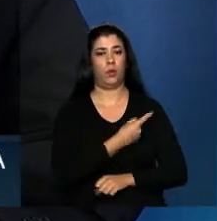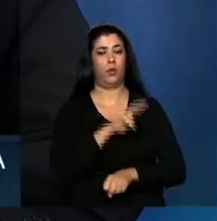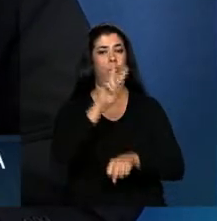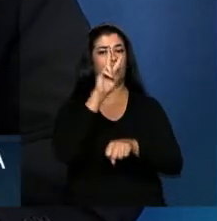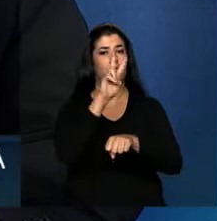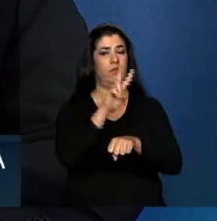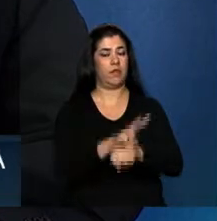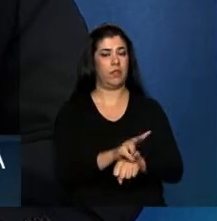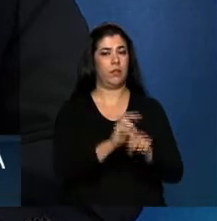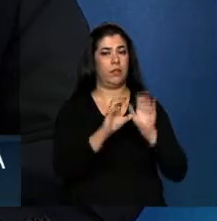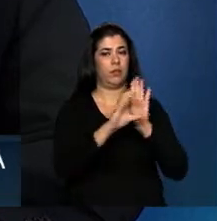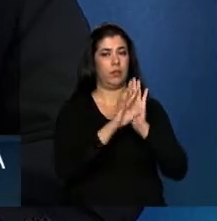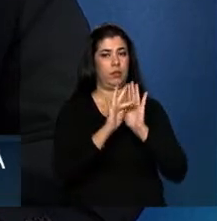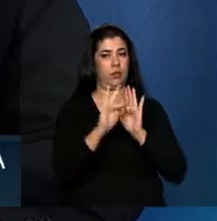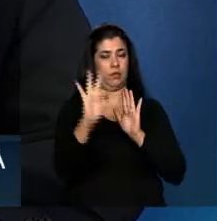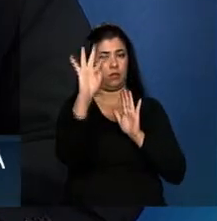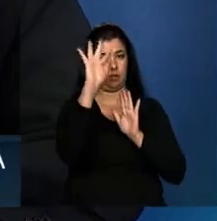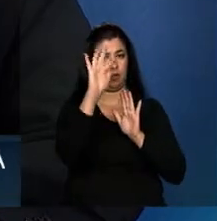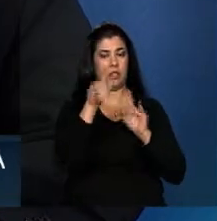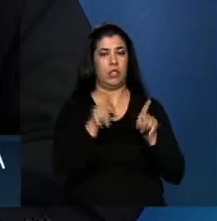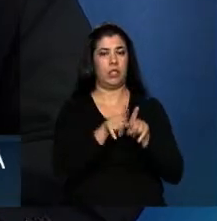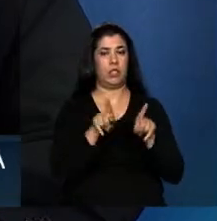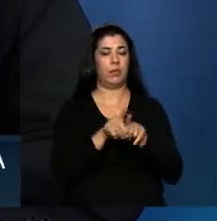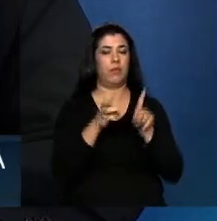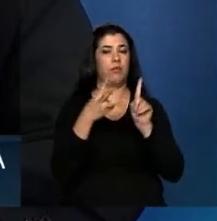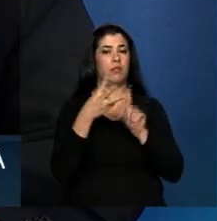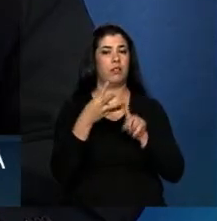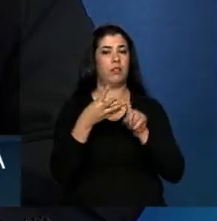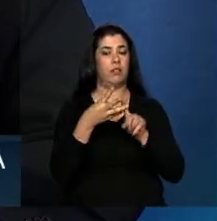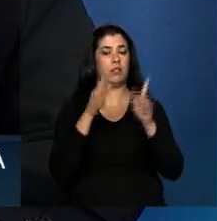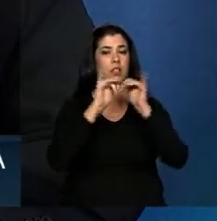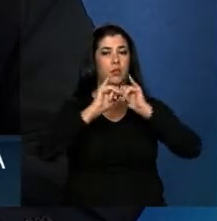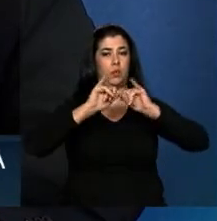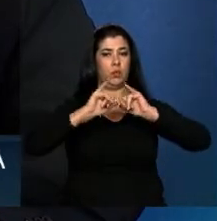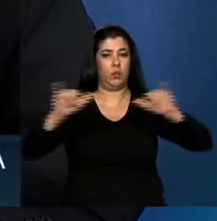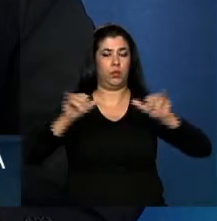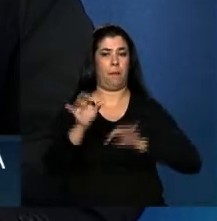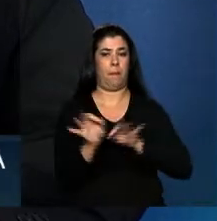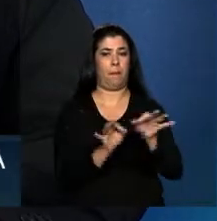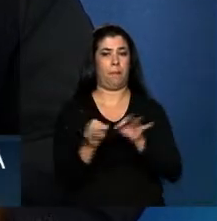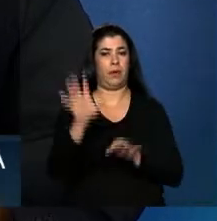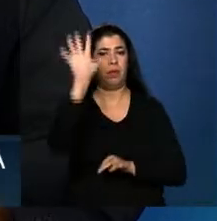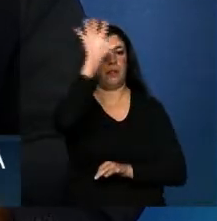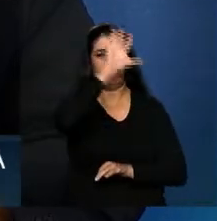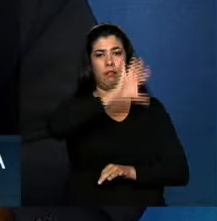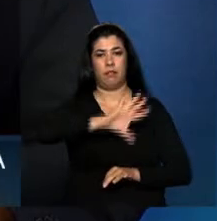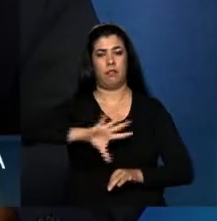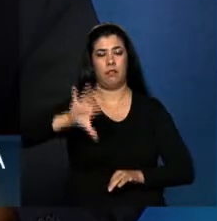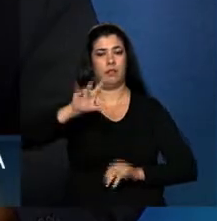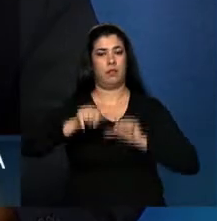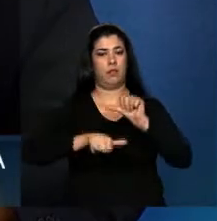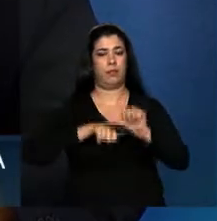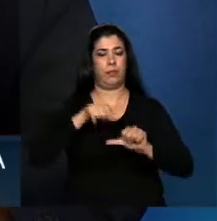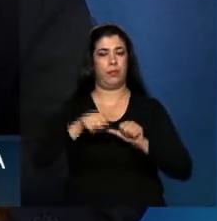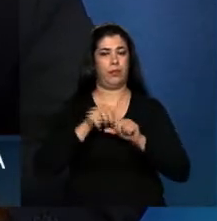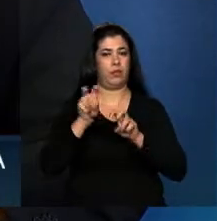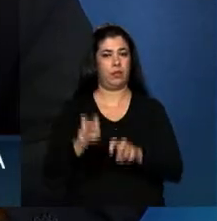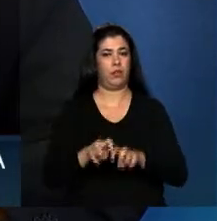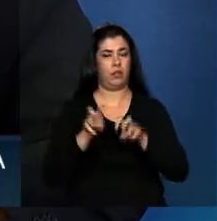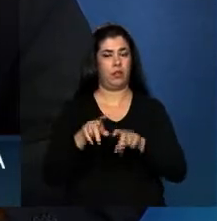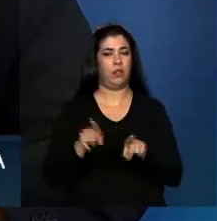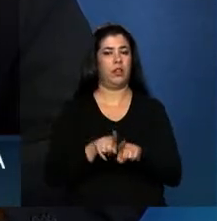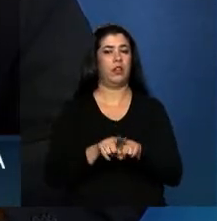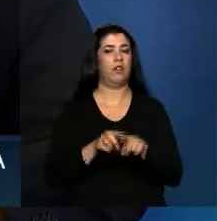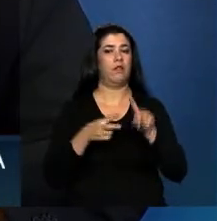constituição, o lançamento de um terceiro plano nacional de reforma agrária. Pelo que eu sei, no Brasil teve 2. Teve um com o